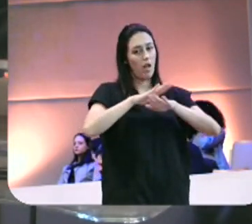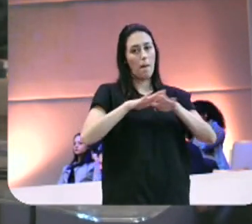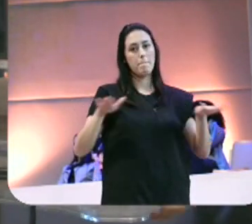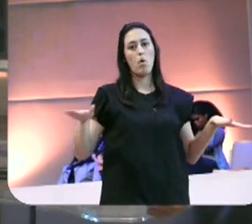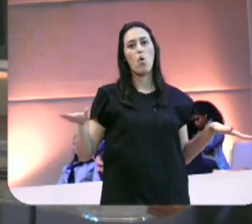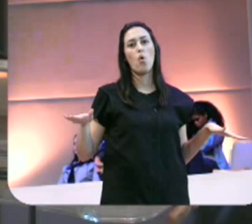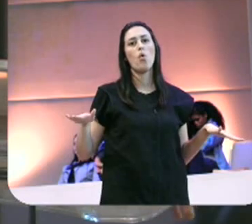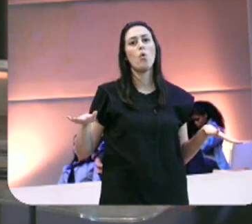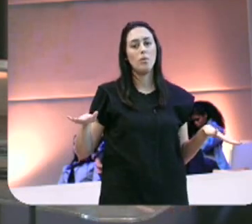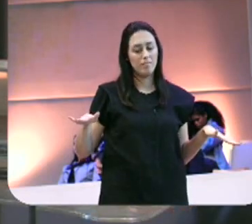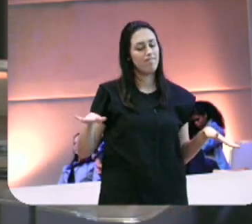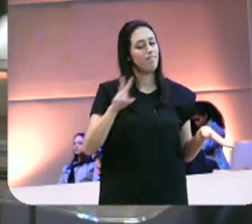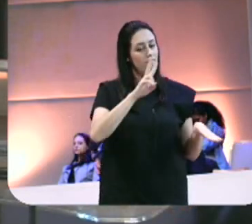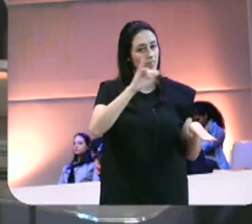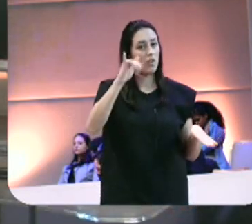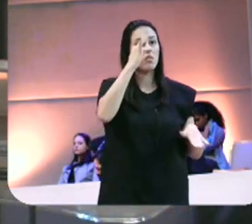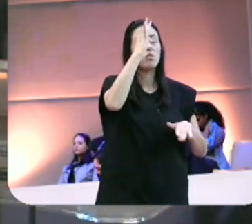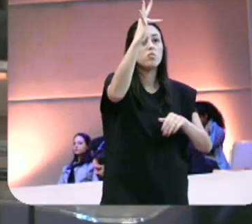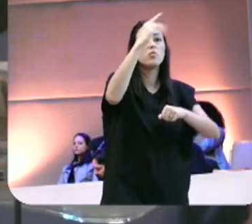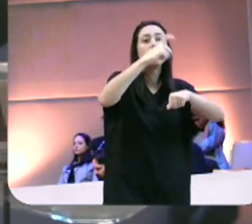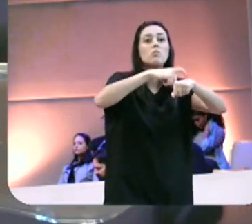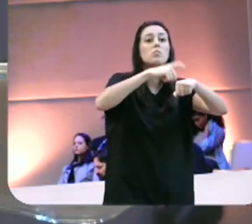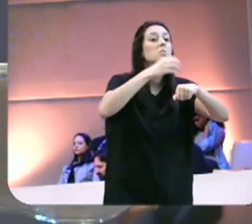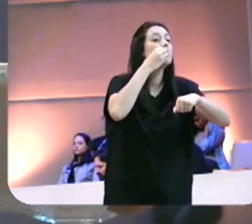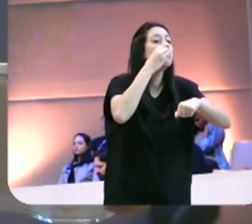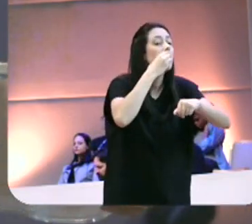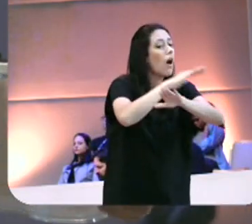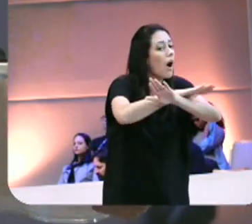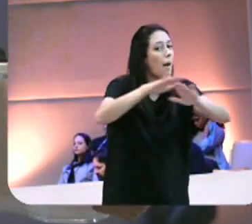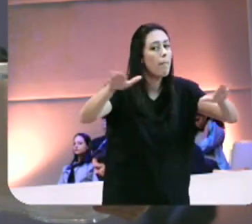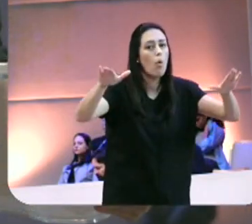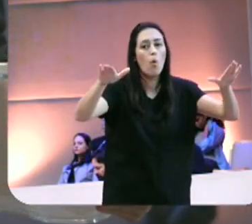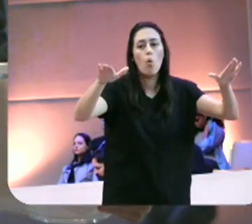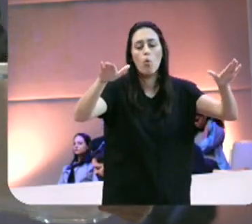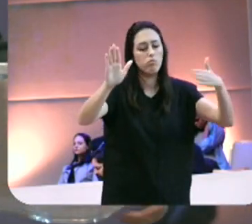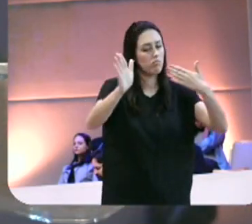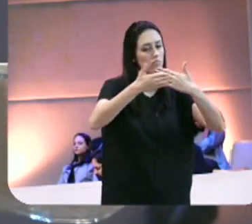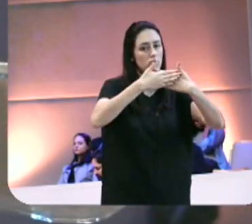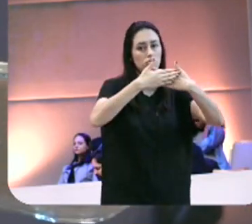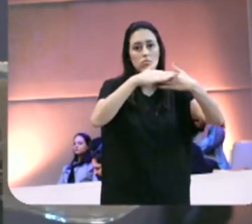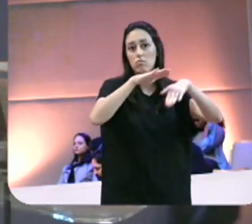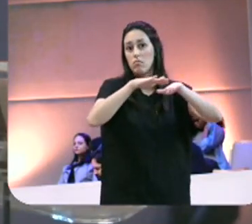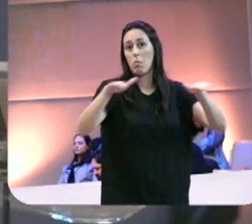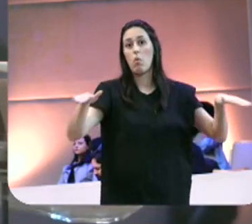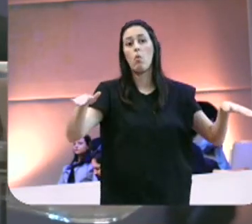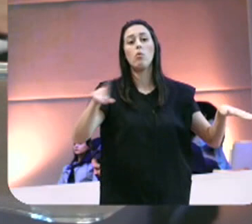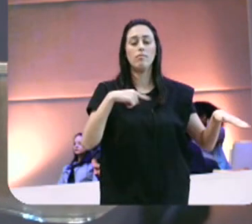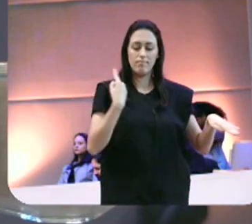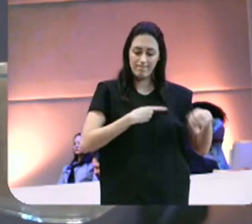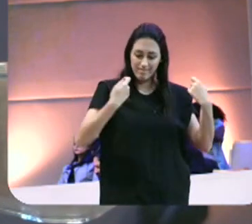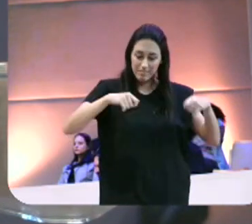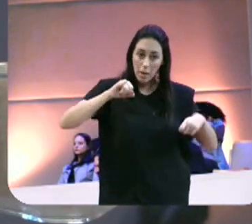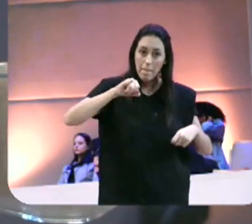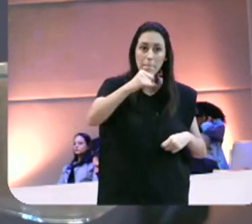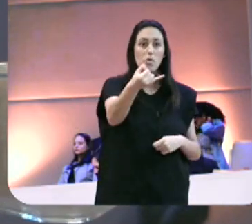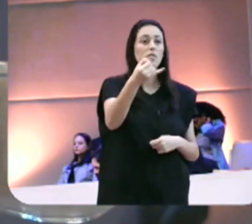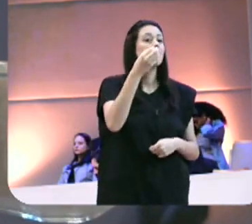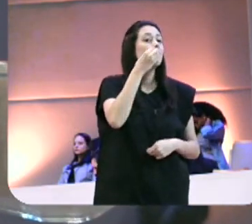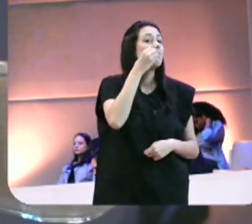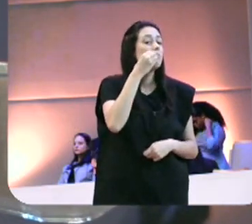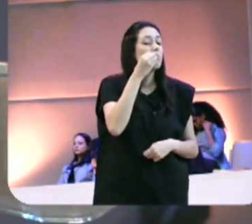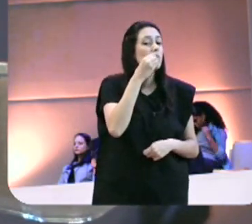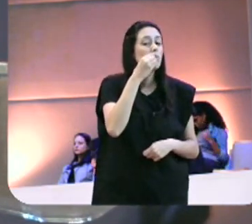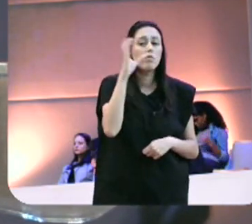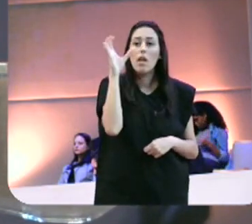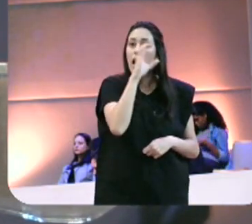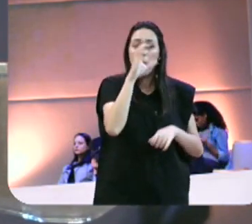esse tempo especial se acaba. E se nós não colhemos os frutos no tempo certo, os frutos se vão, nós não colhemos, não conseguimos mais colher na mesma medida